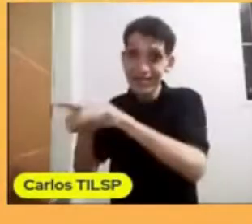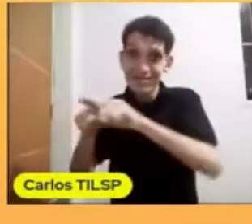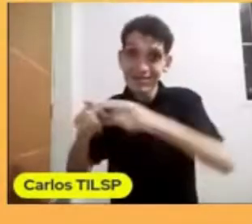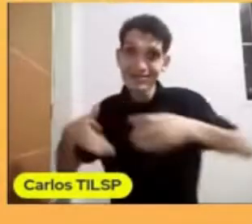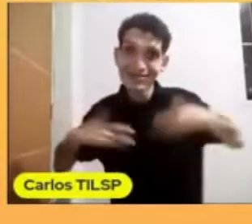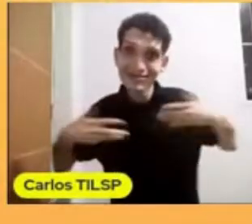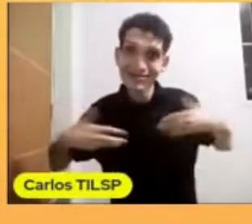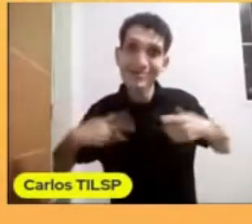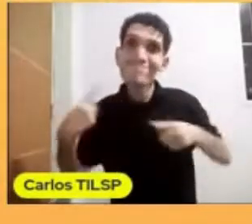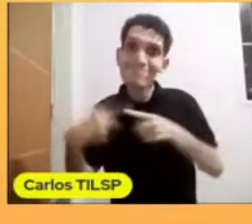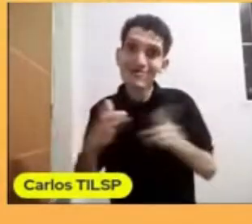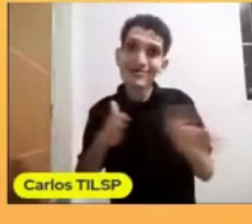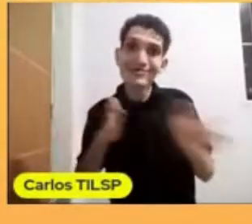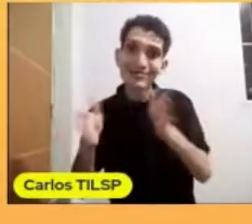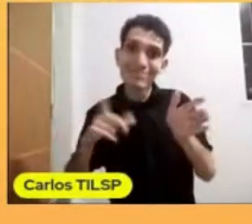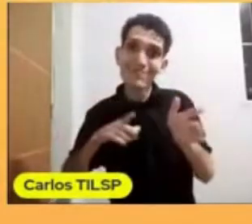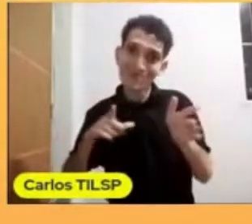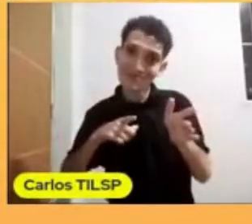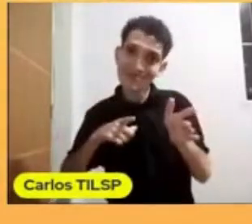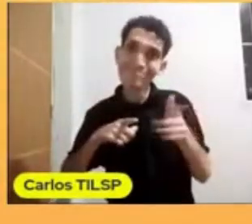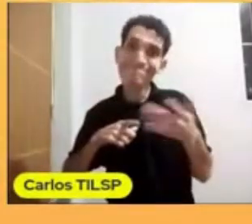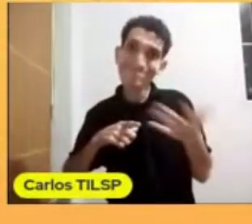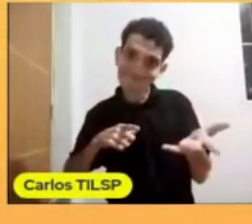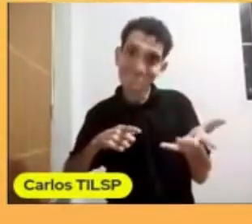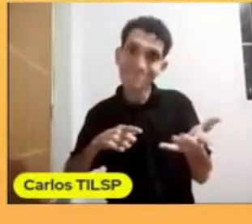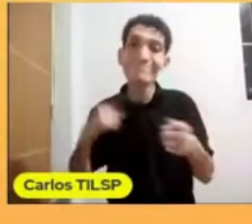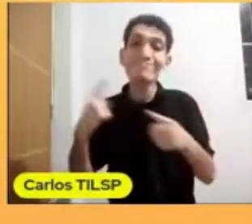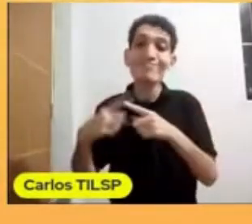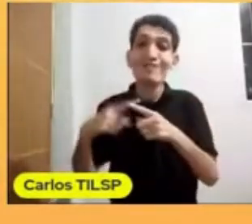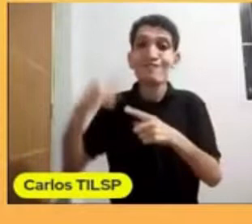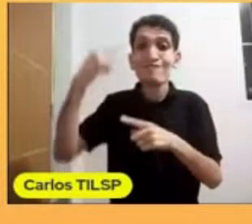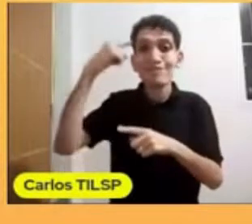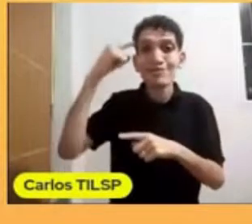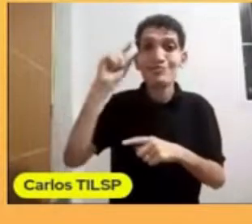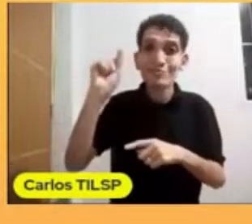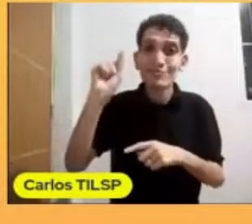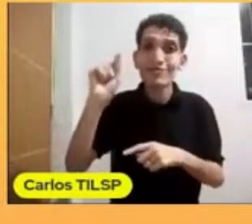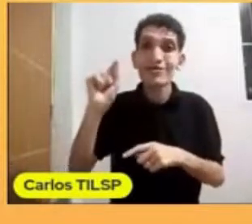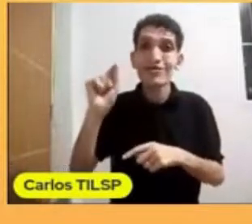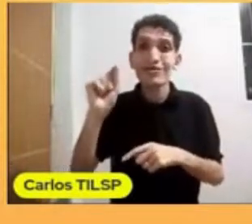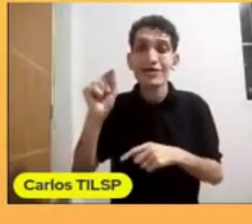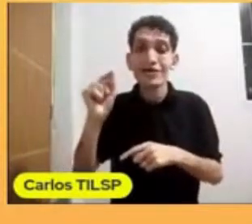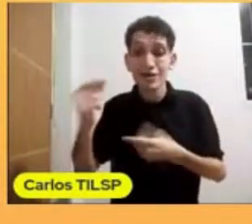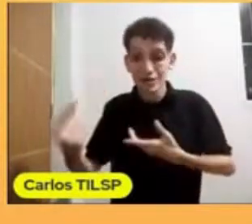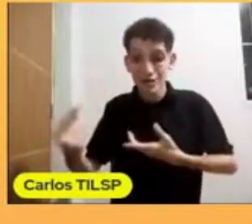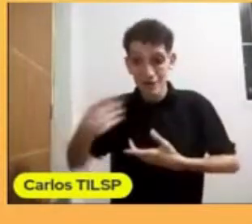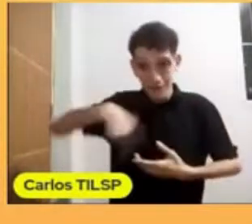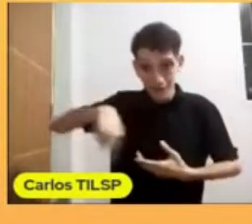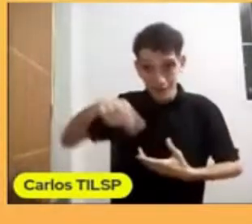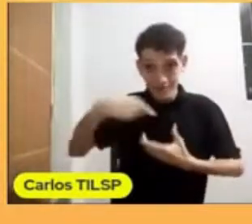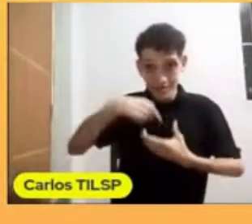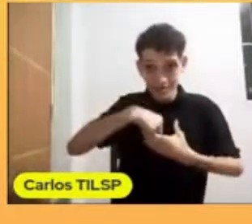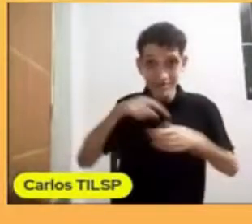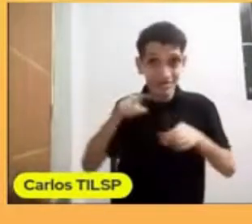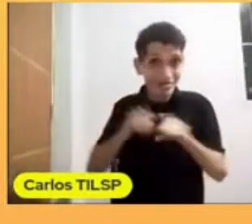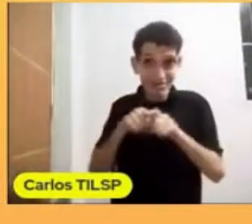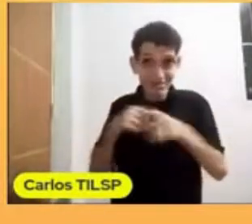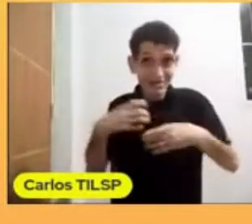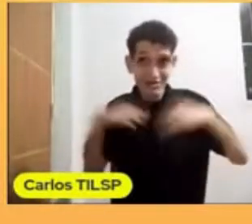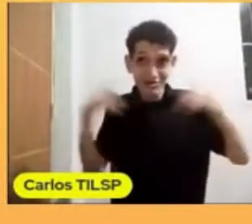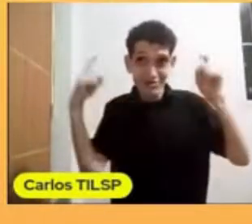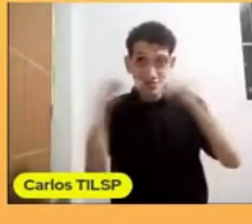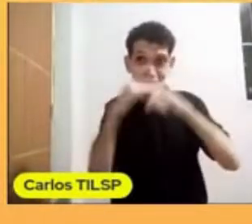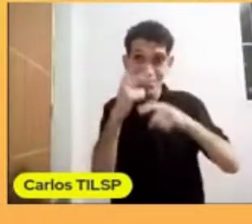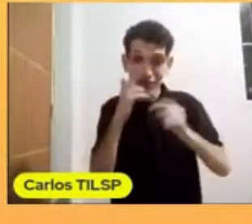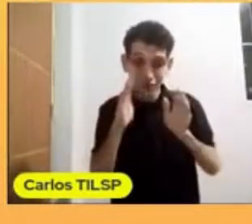essas competências, né? A gente está mexendo naquilo que a gente também tem dificuldade, né? Então, por isso que até a empresa